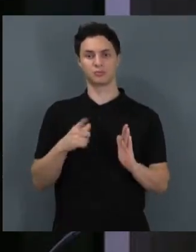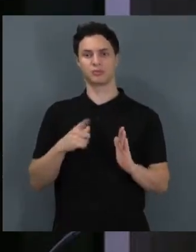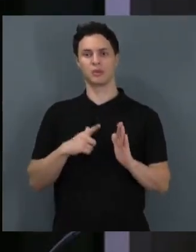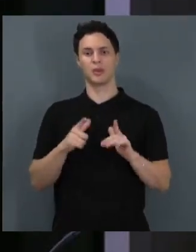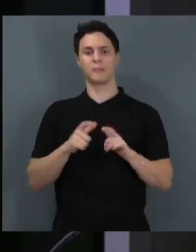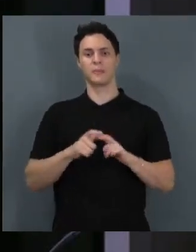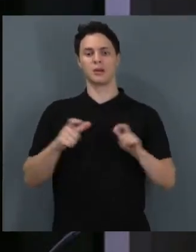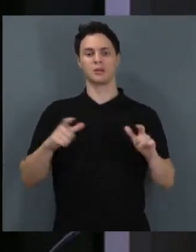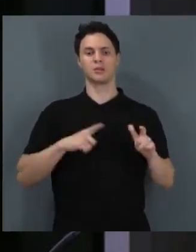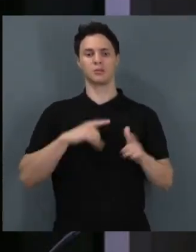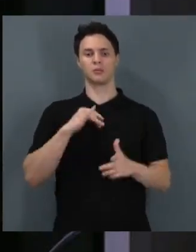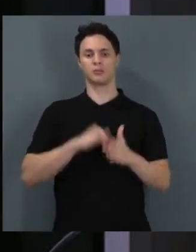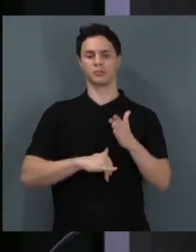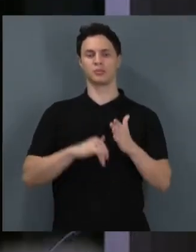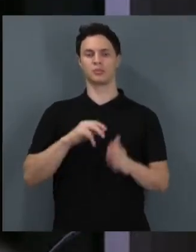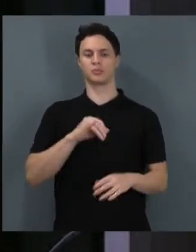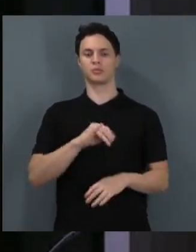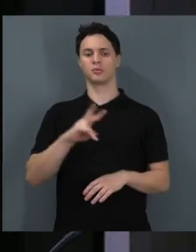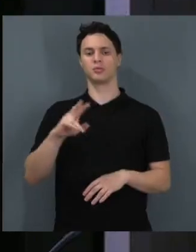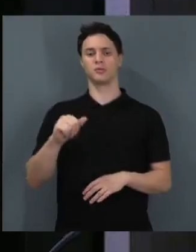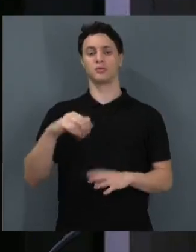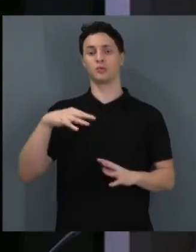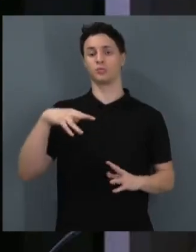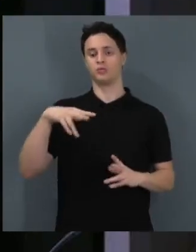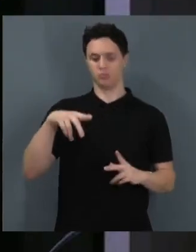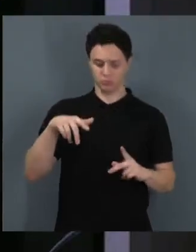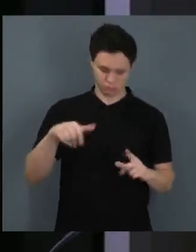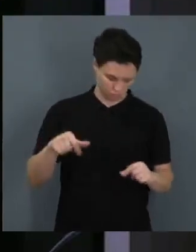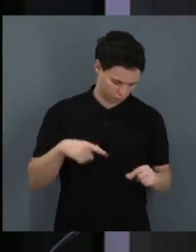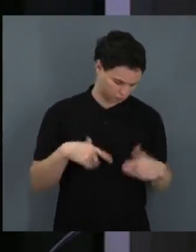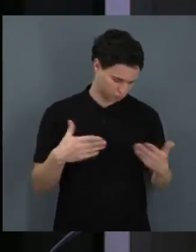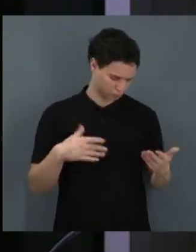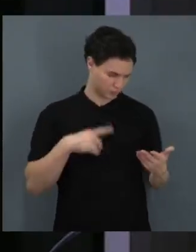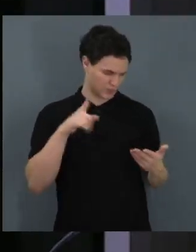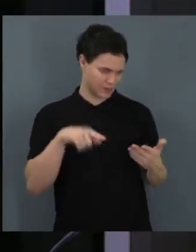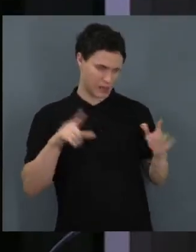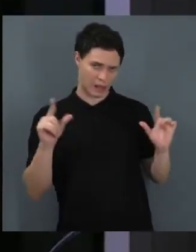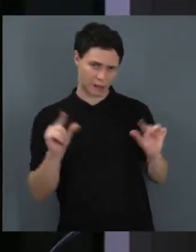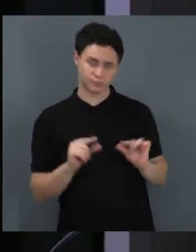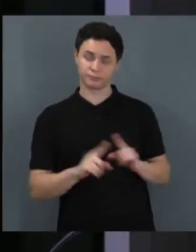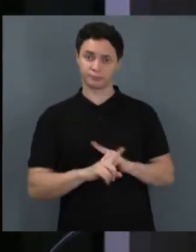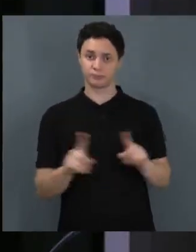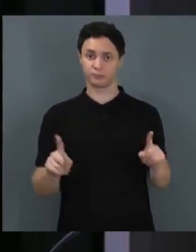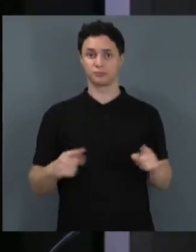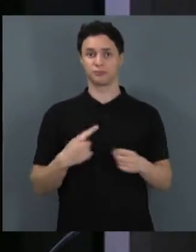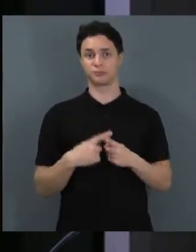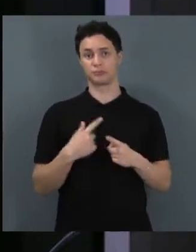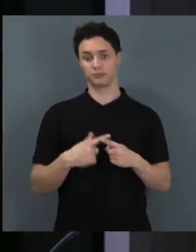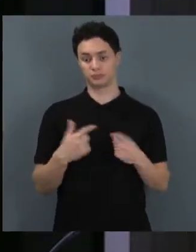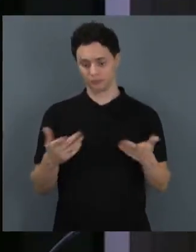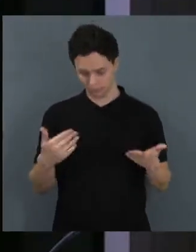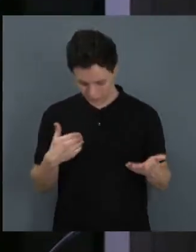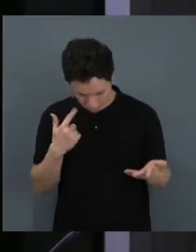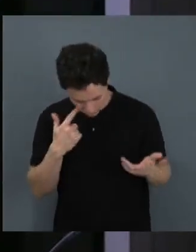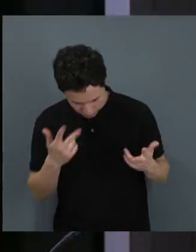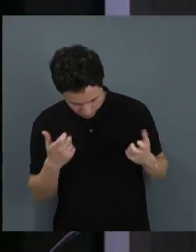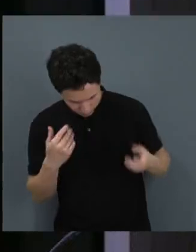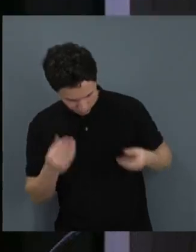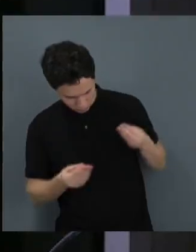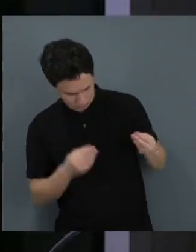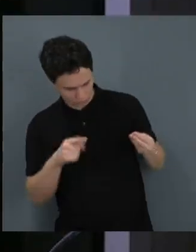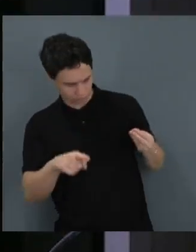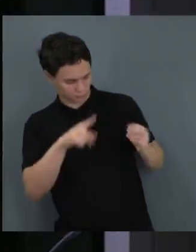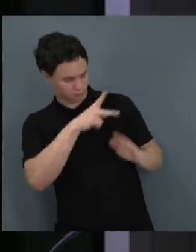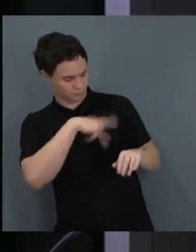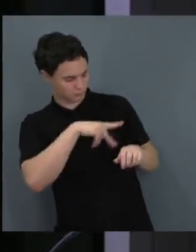maior imposto de valor agregado do mundo. E isso não é pouca coisa. Eu não vejo como um país